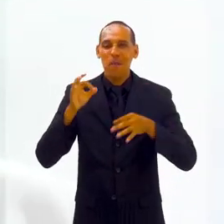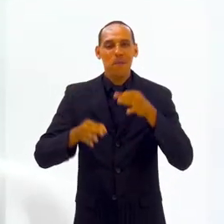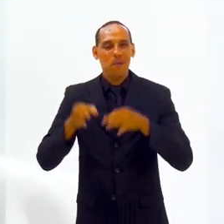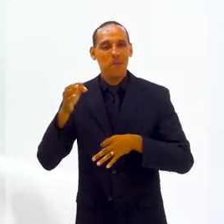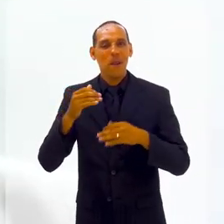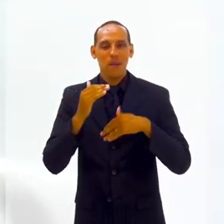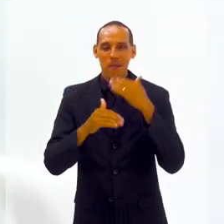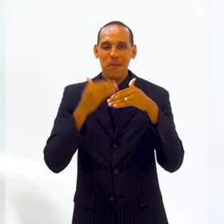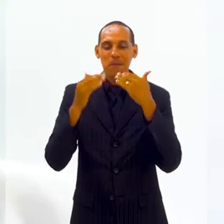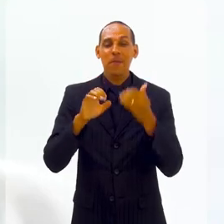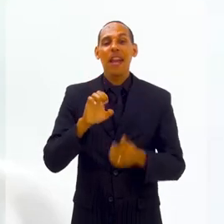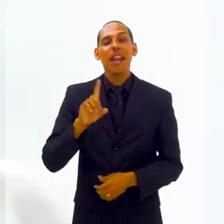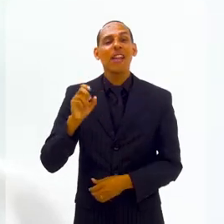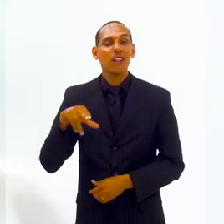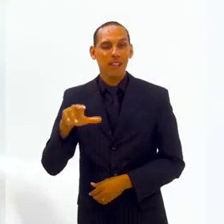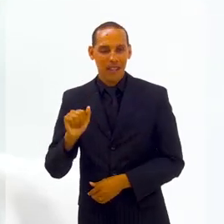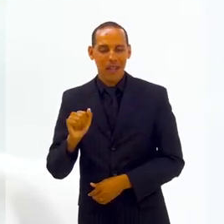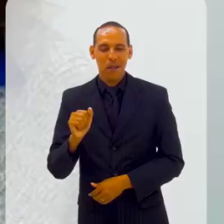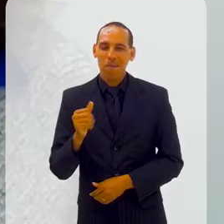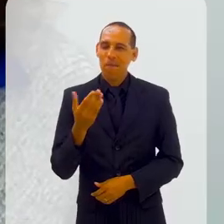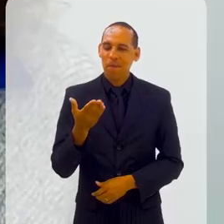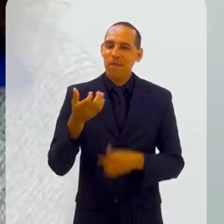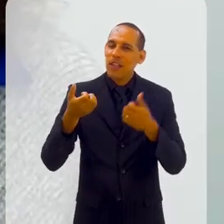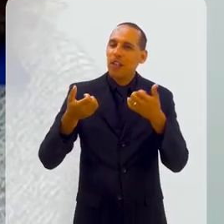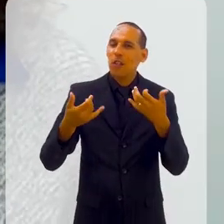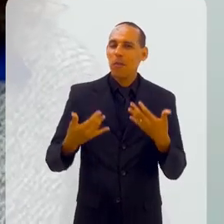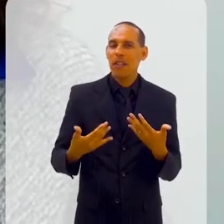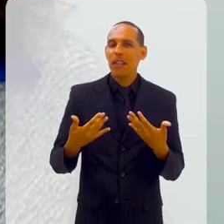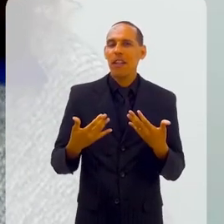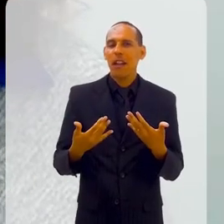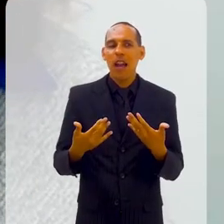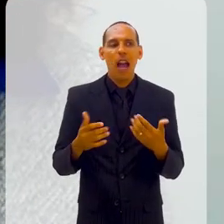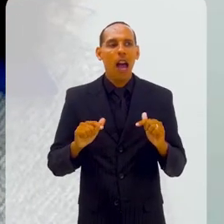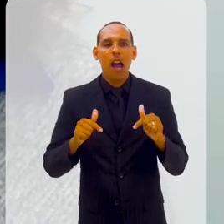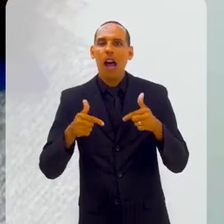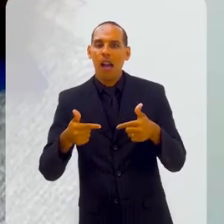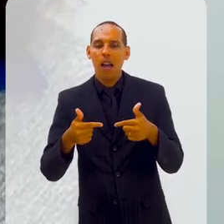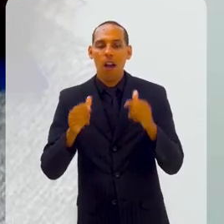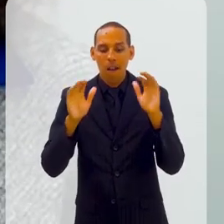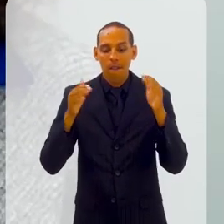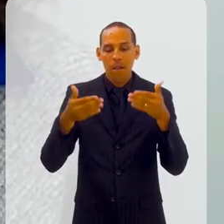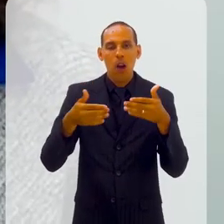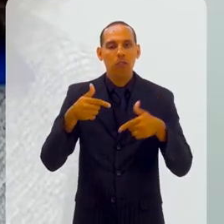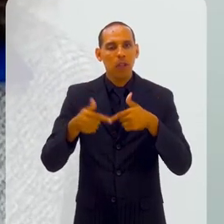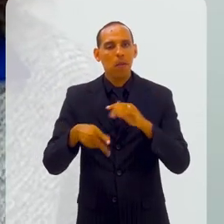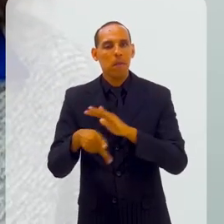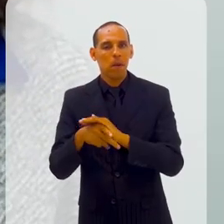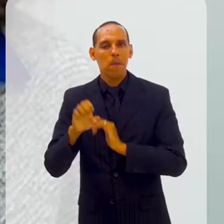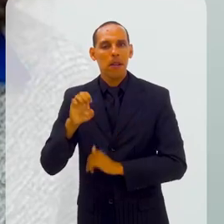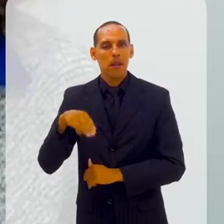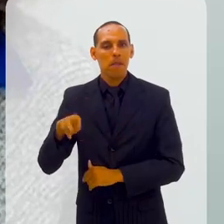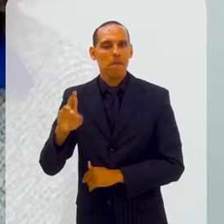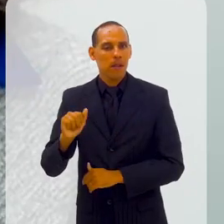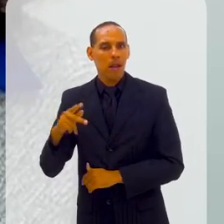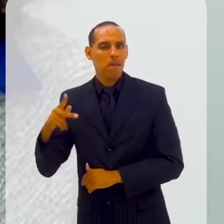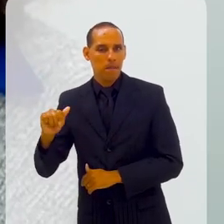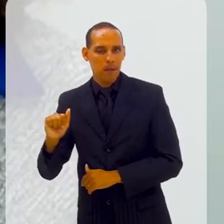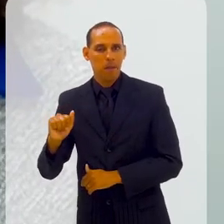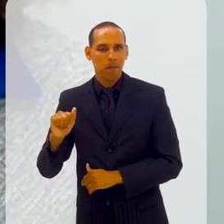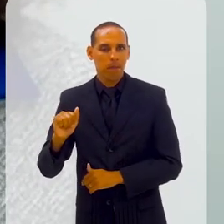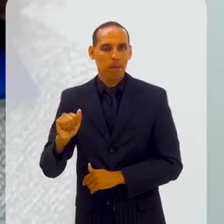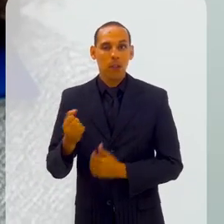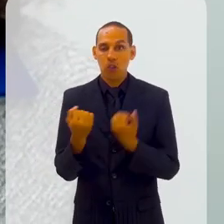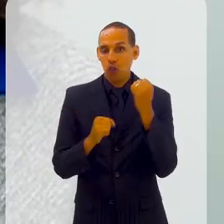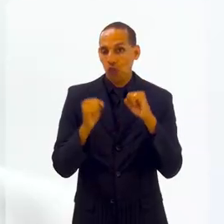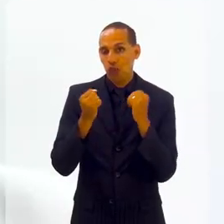sobre o fórum desenvolvimento né Edna conta para gente qual a atuação e o foco de trabalho da Embrapa agroindústria